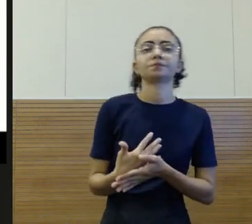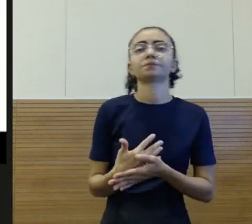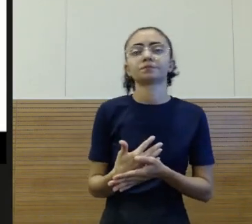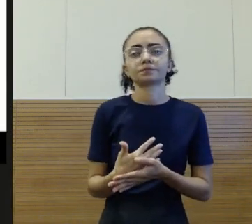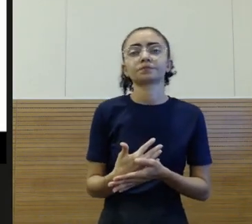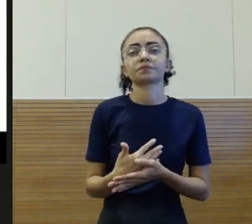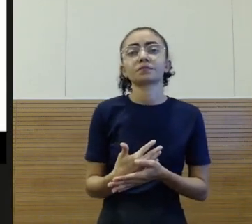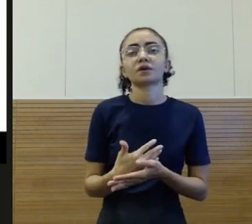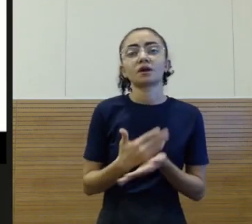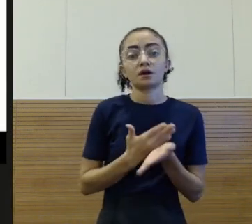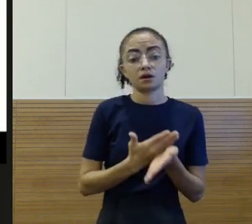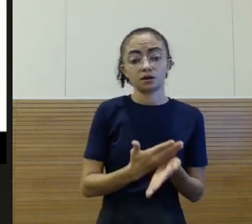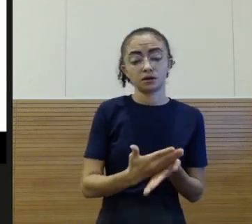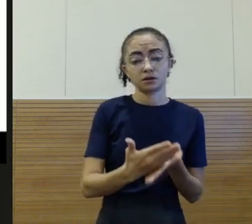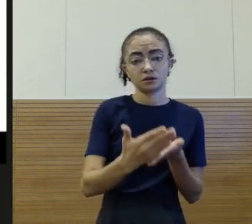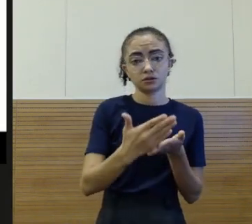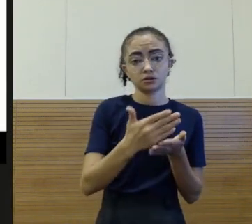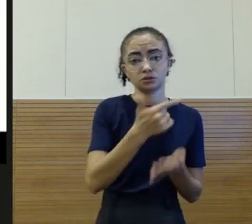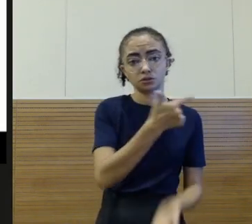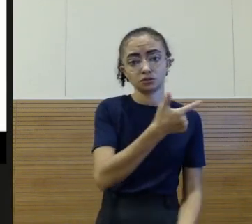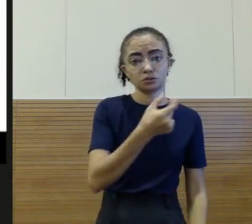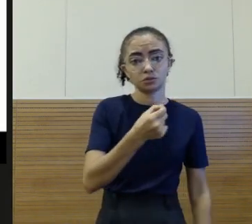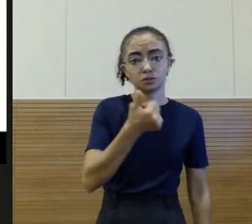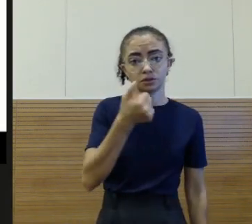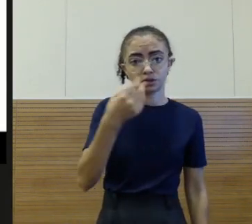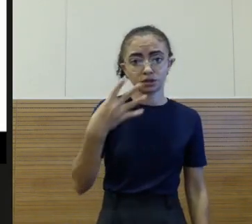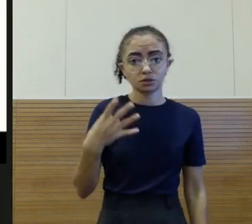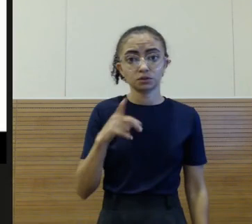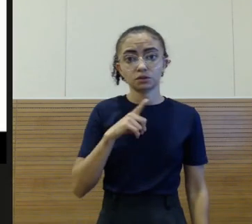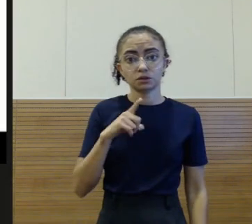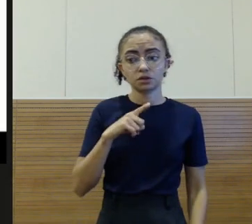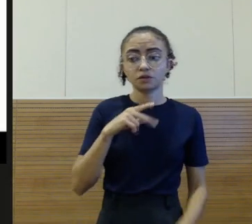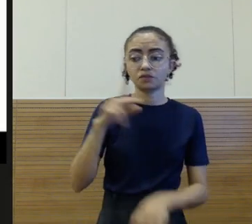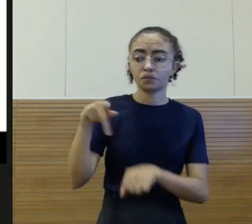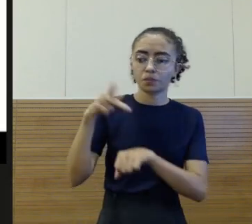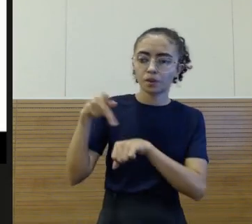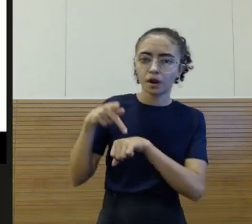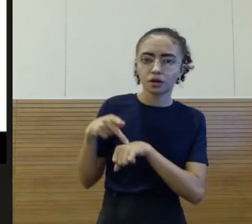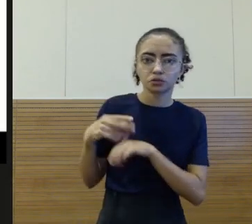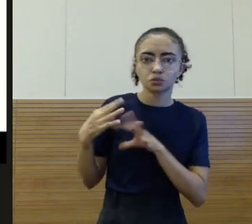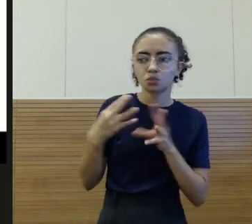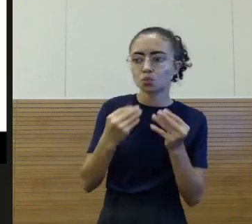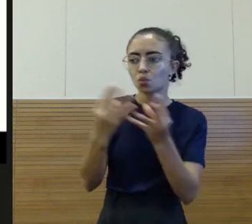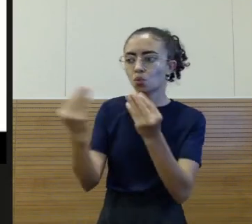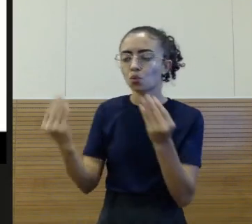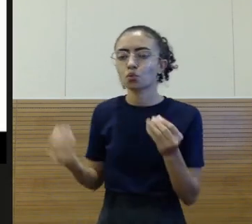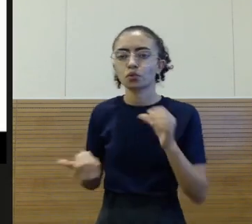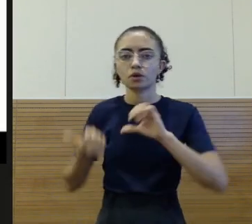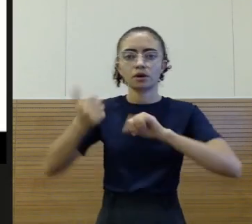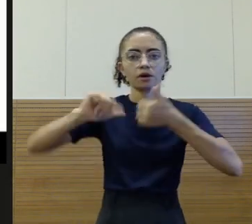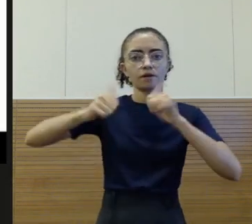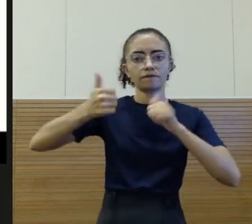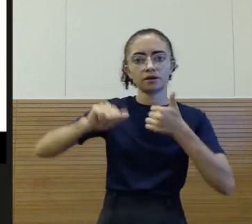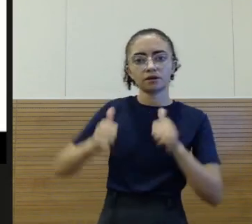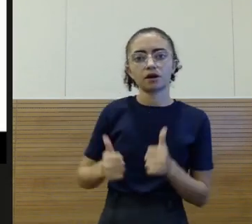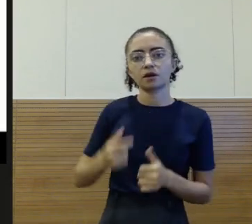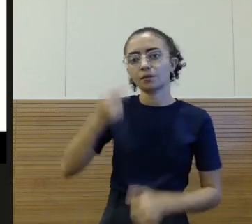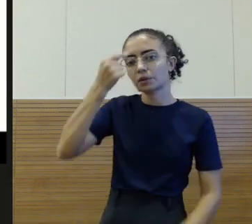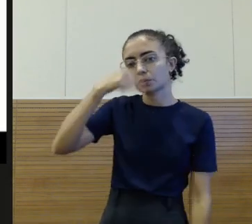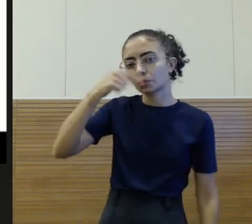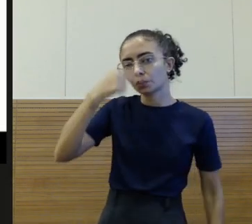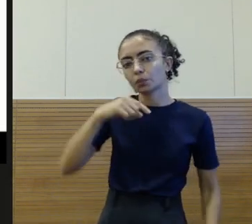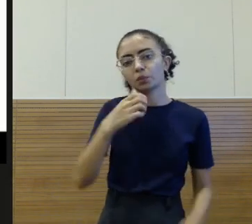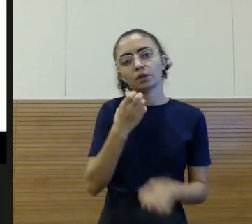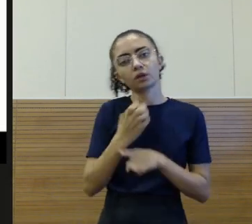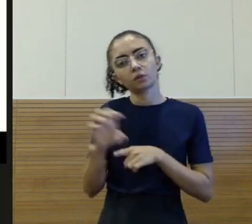de 2014, nessa região, houve muitos países que fizeram a sua revisão desses guias, no caso do Peru, Equador, que desenvolveram